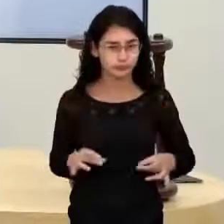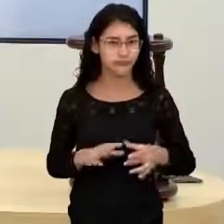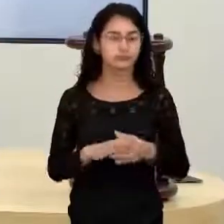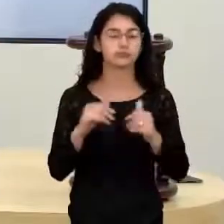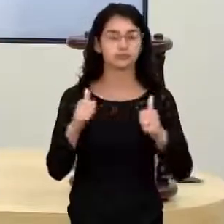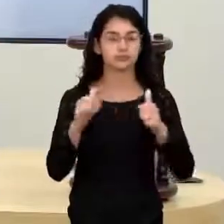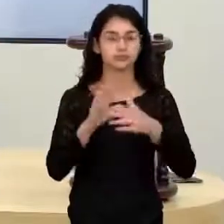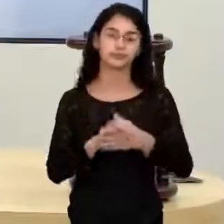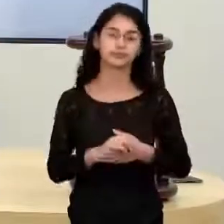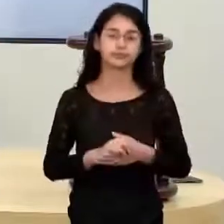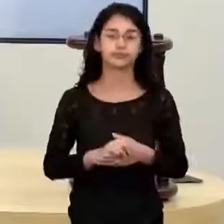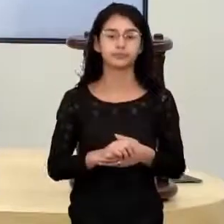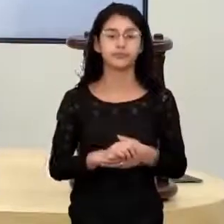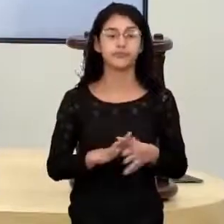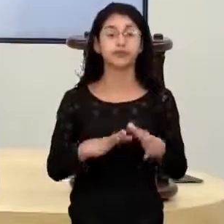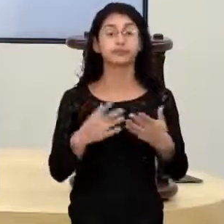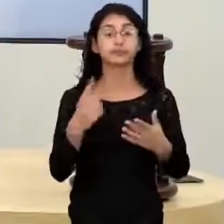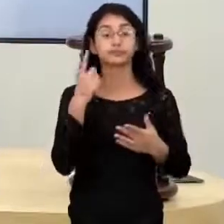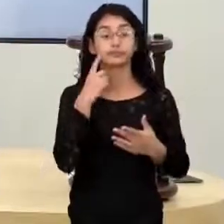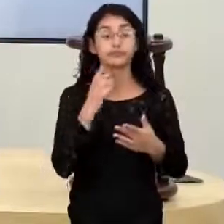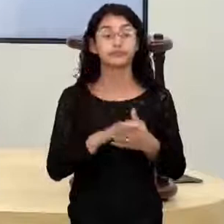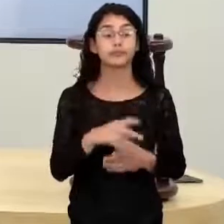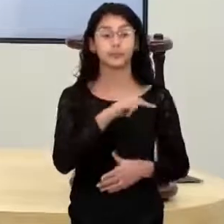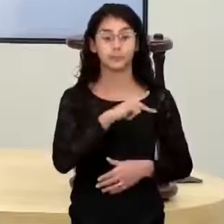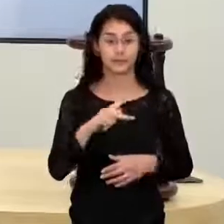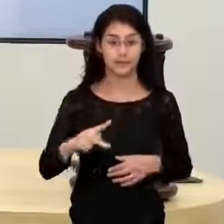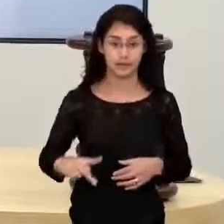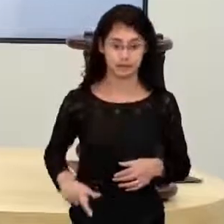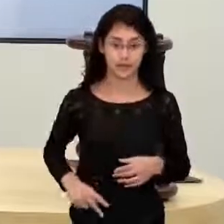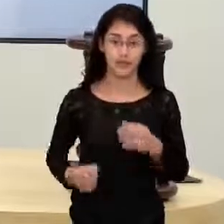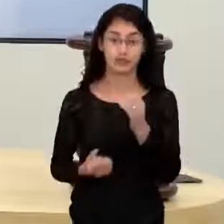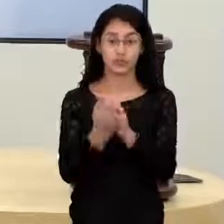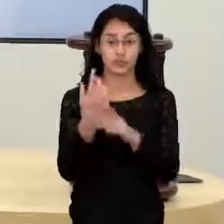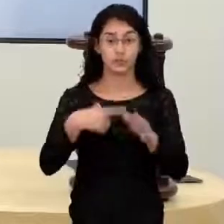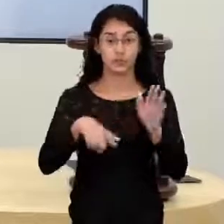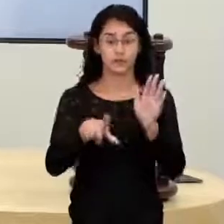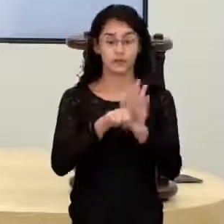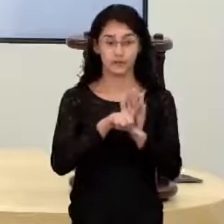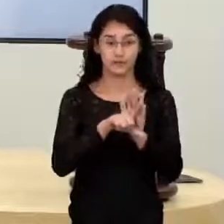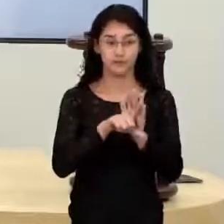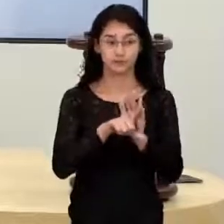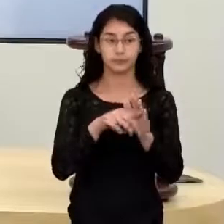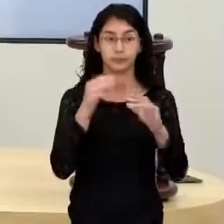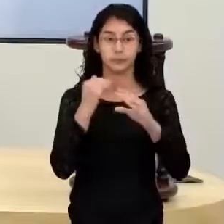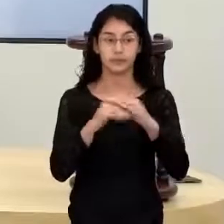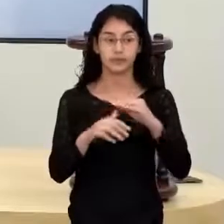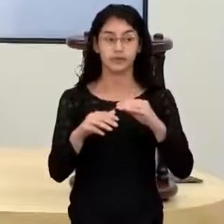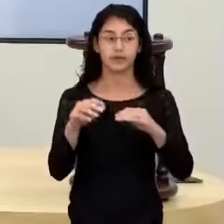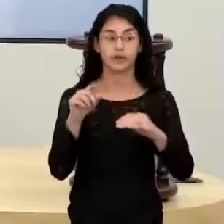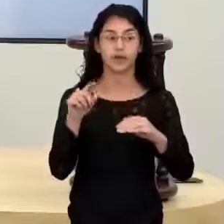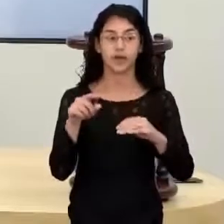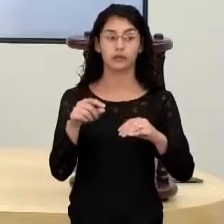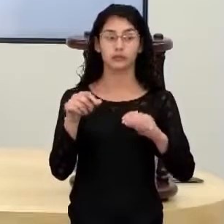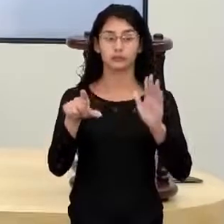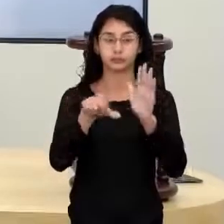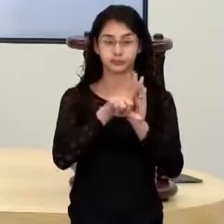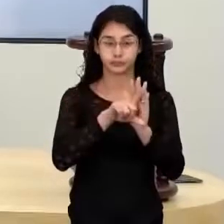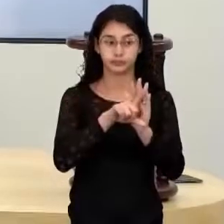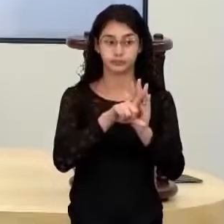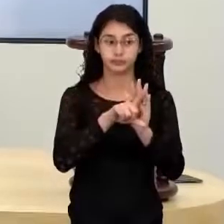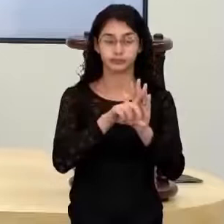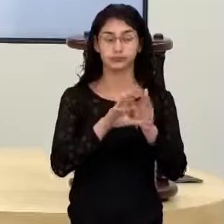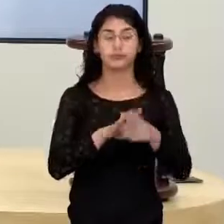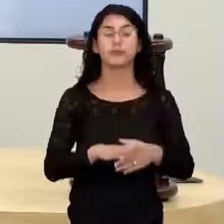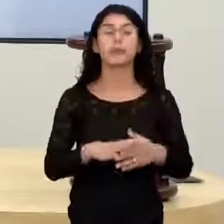bem? Olha só. O presidente cria uma lei, manda para o Poder Legislativo. O Poder Legislativo é